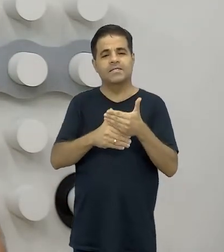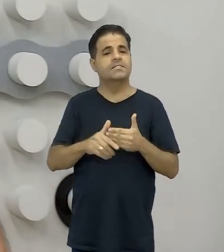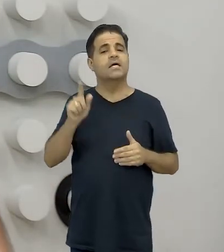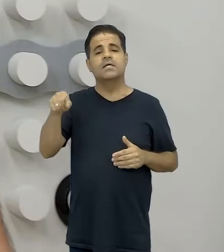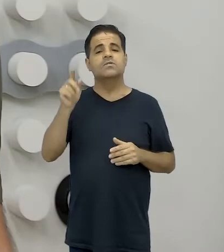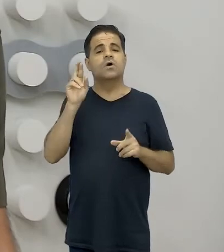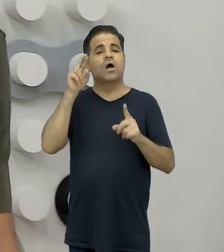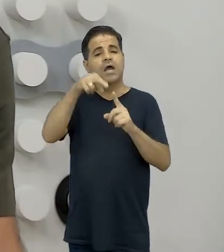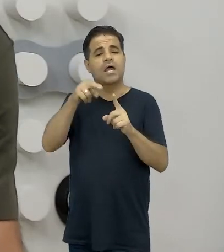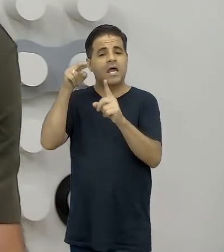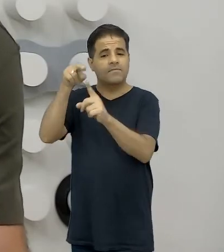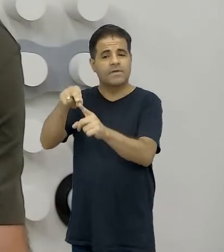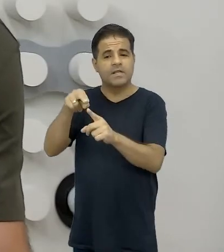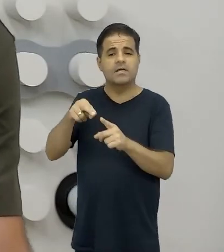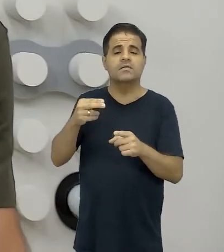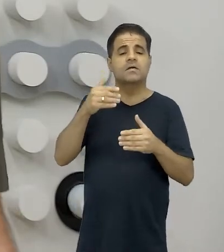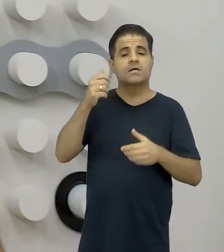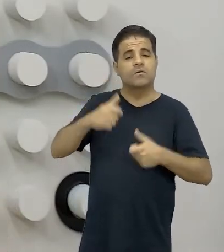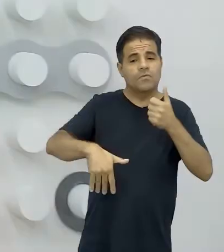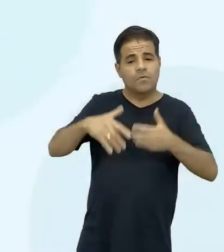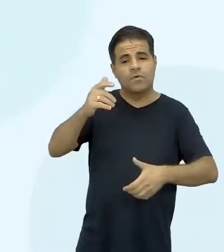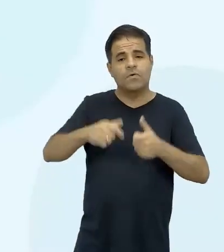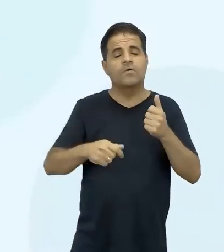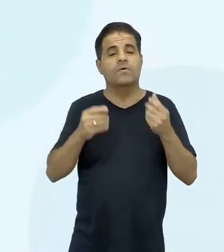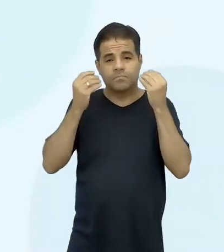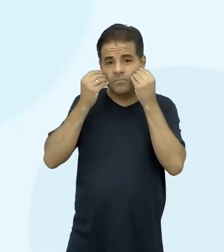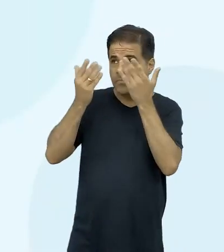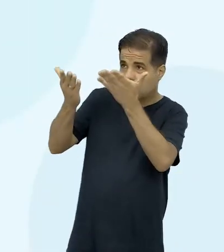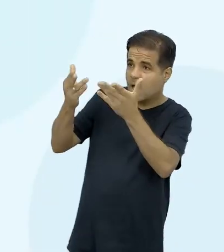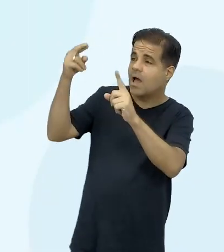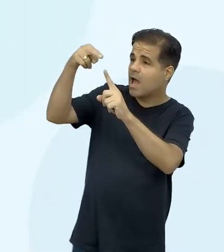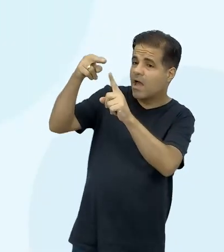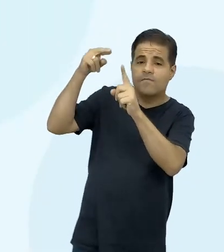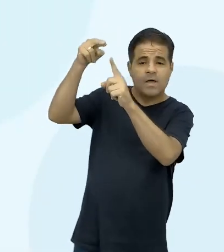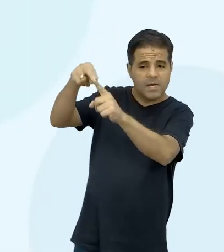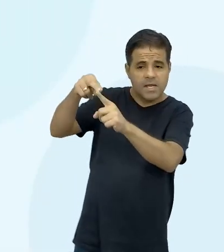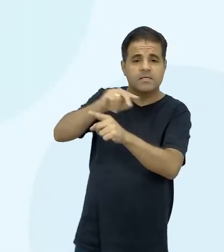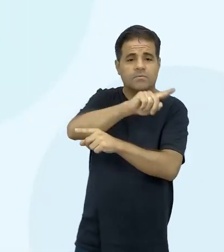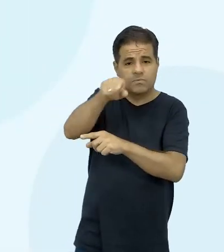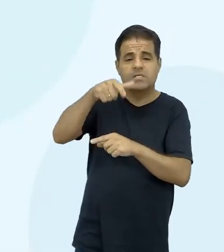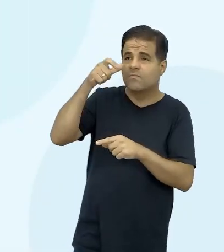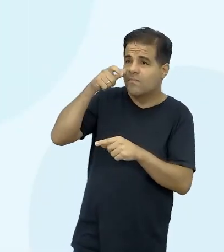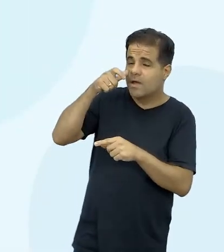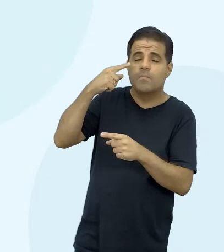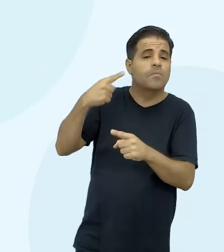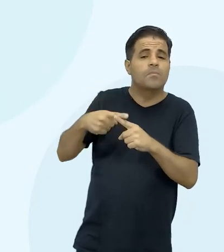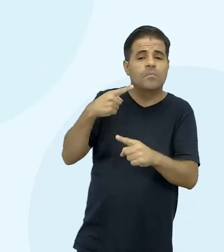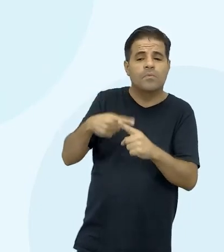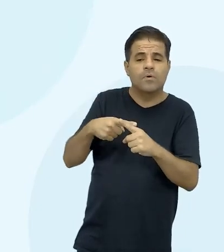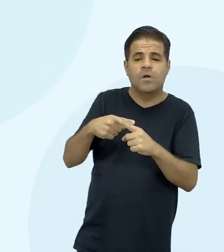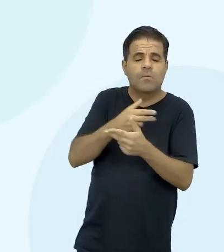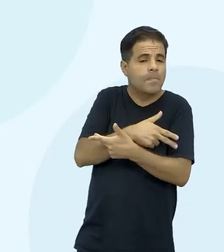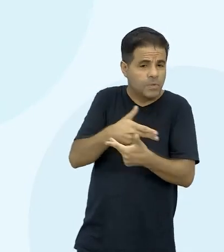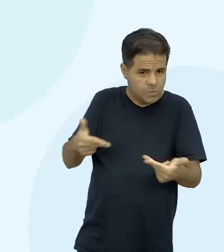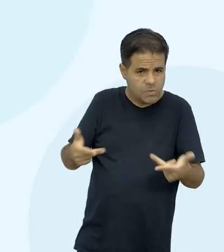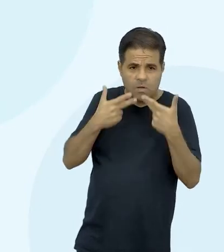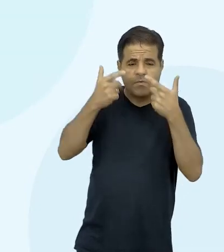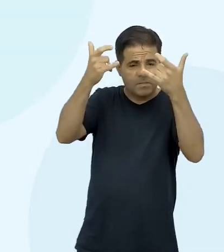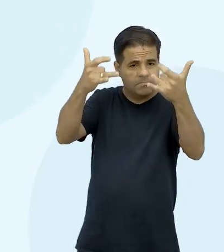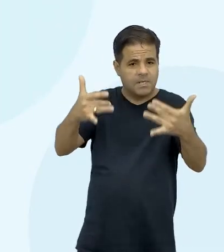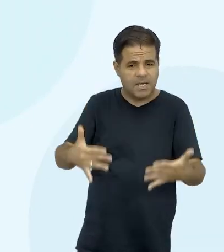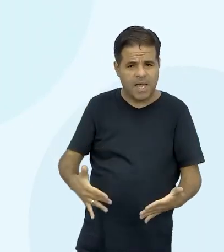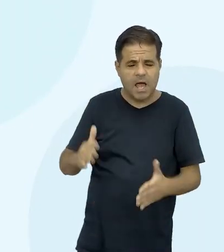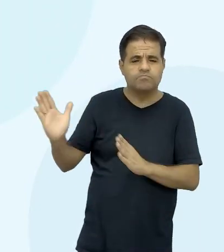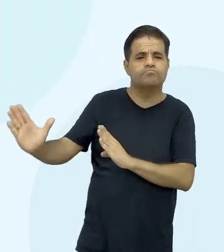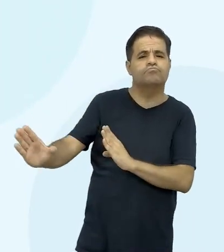são as referências, e eu vou até mostrar essas referências aqui. Por quê? Porque uma das coisas que eu vou falar